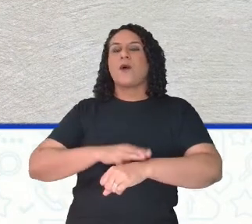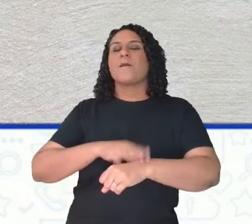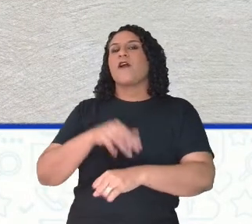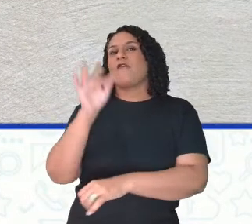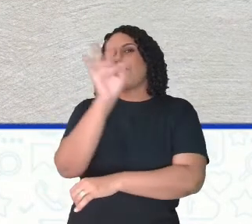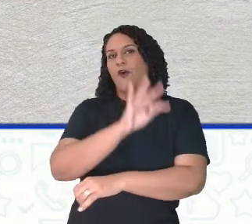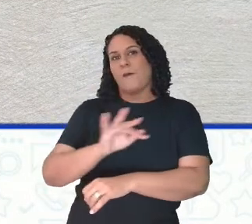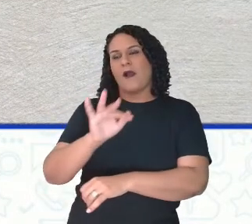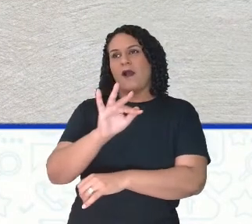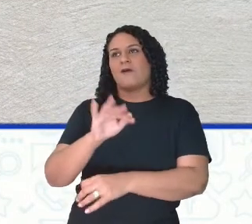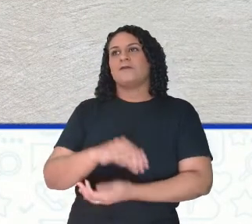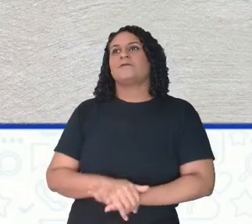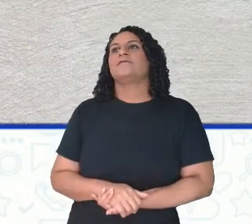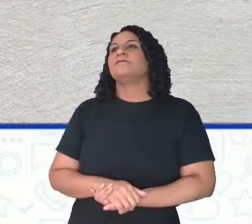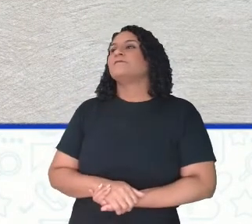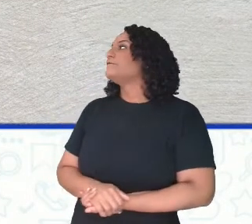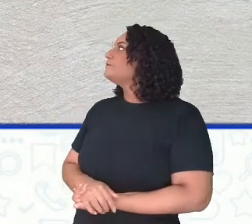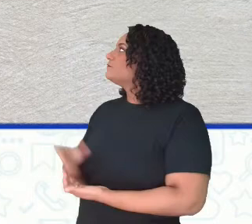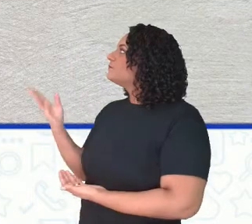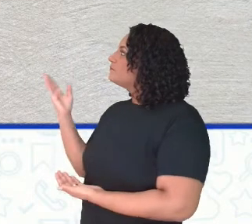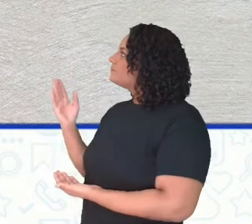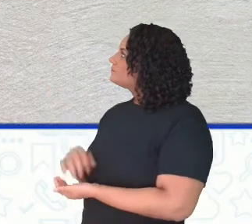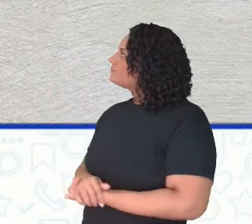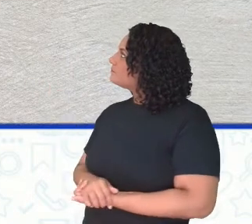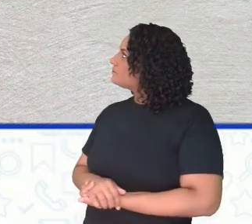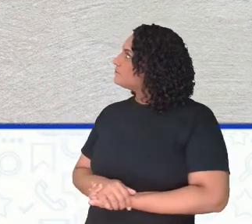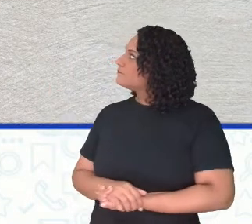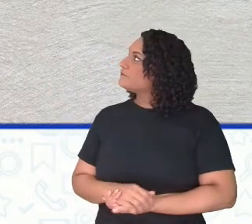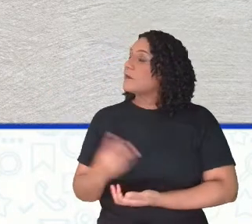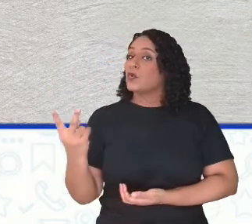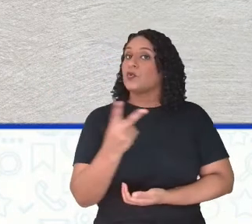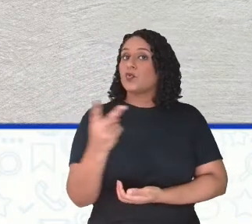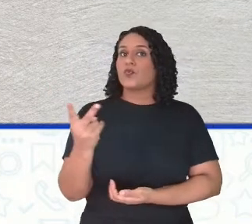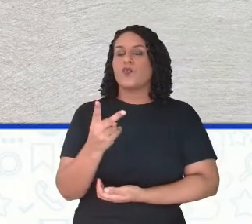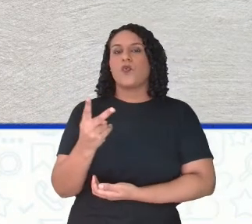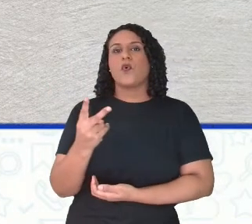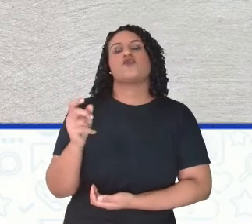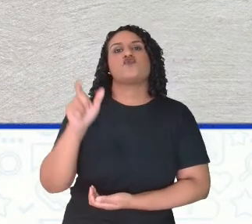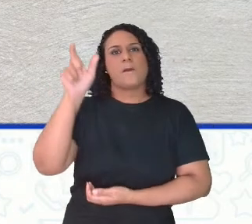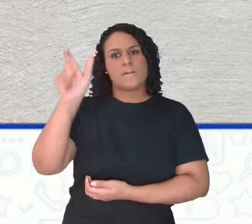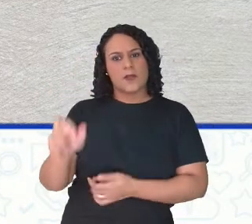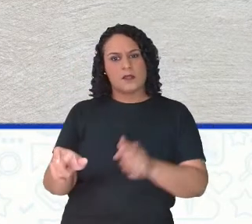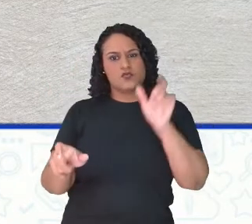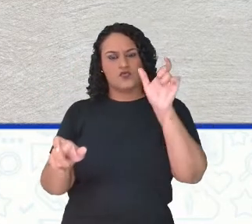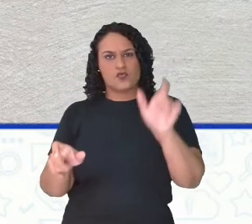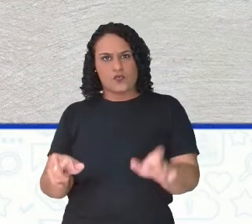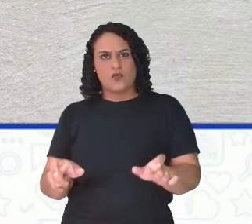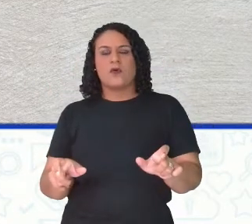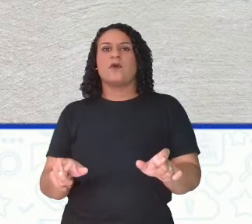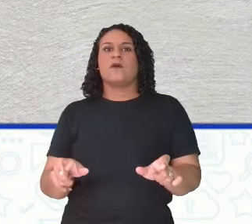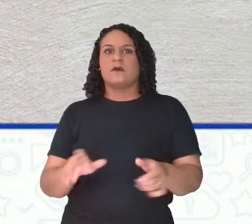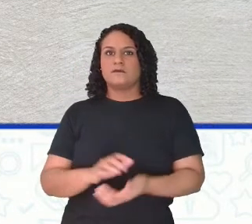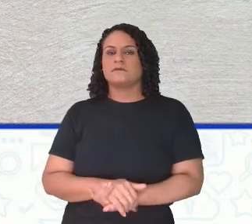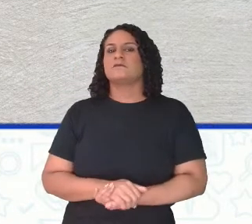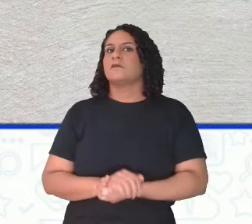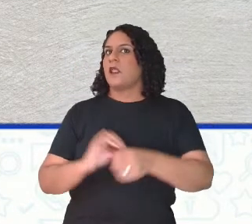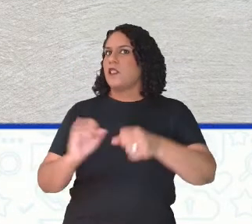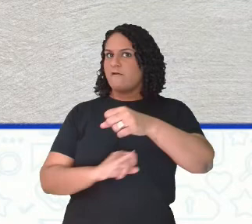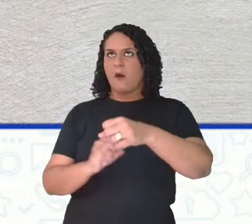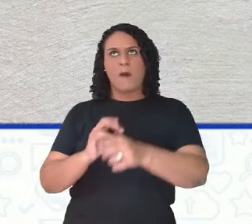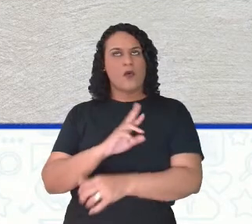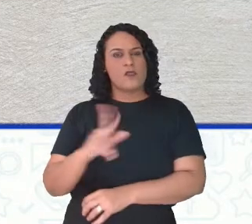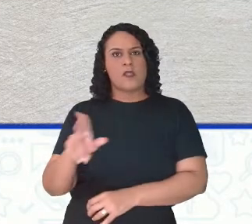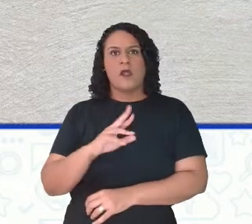vocês estão vendo aí, ó, nessa imagem. A gente tem duas pessoas, já saímos da situação informal, ou seja,